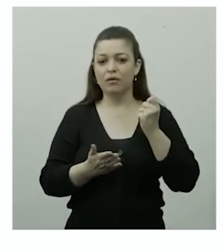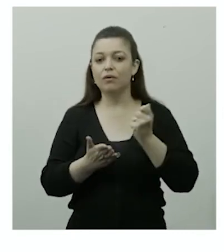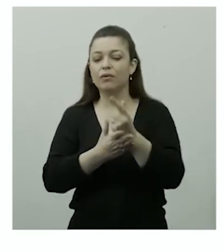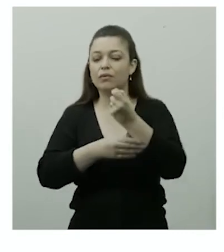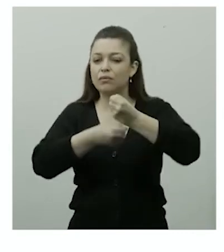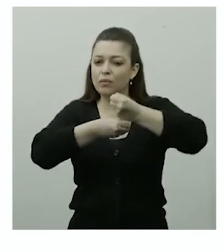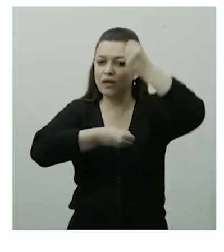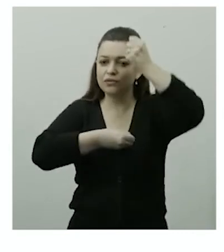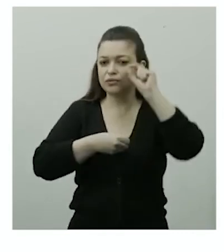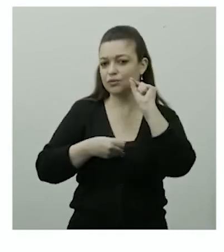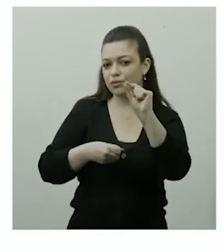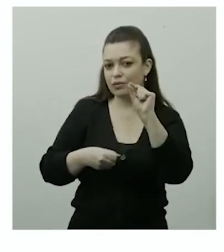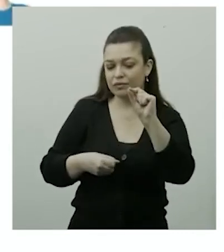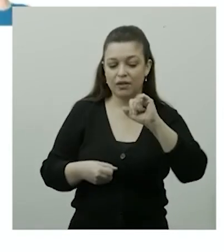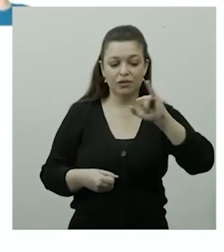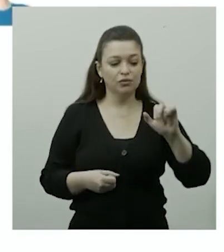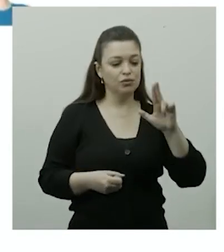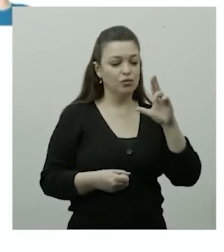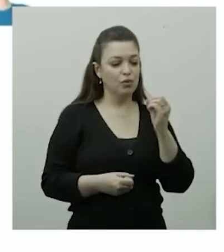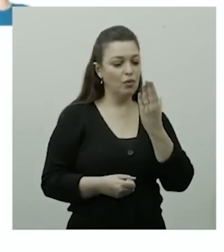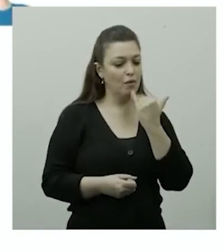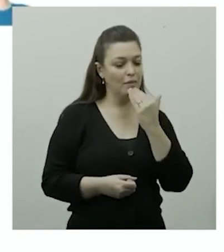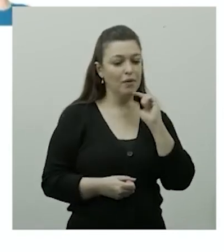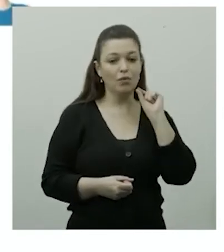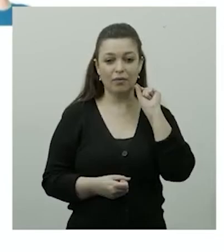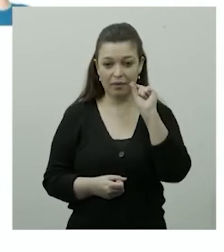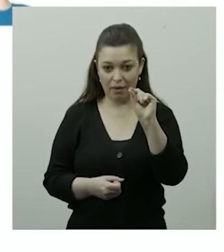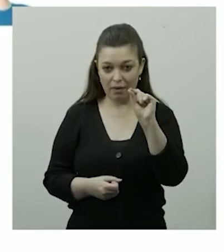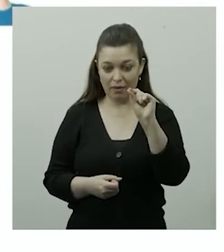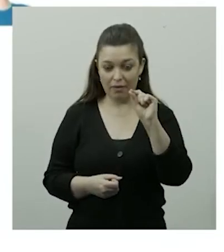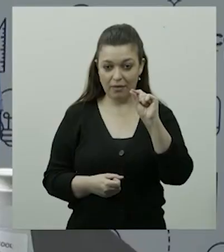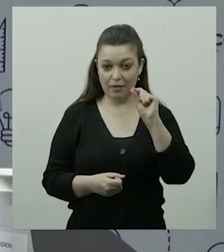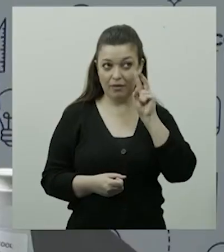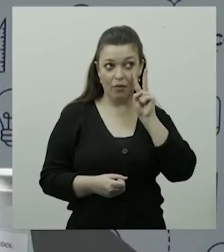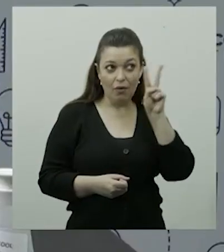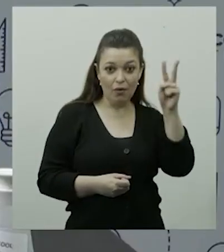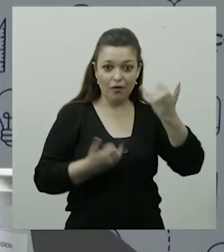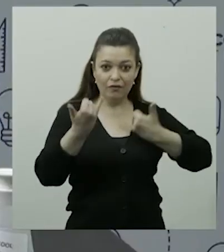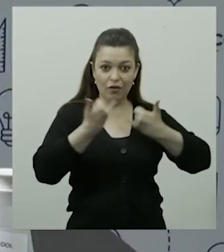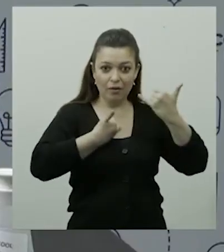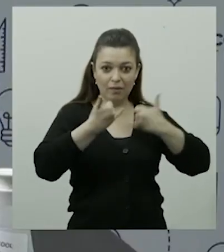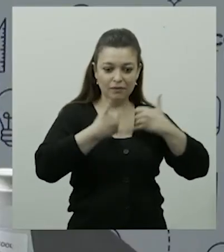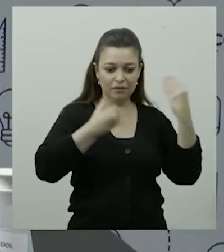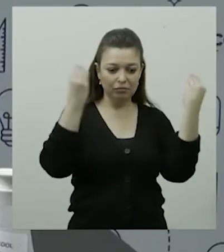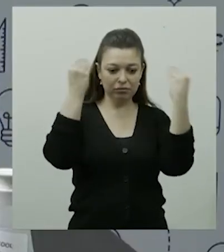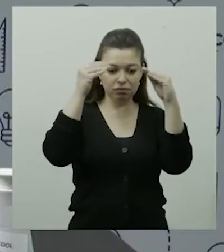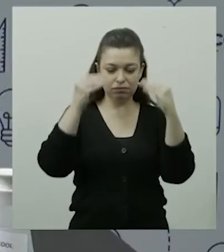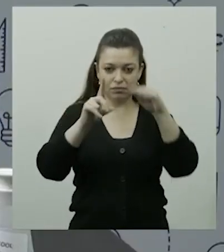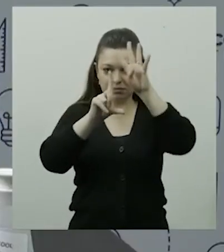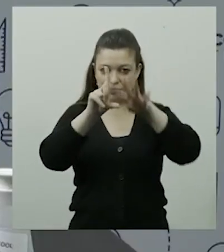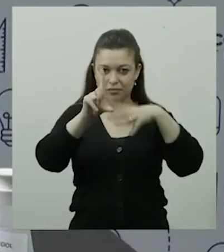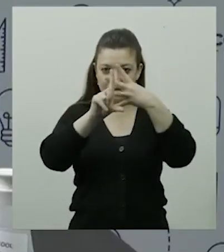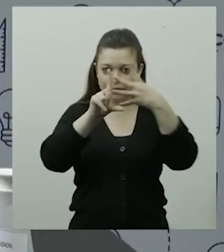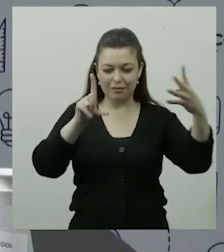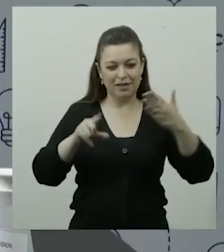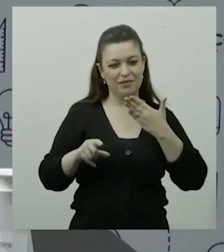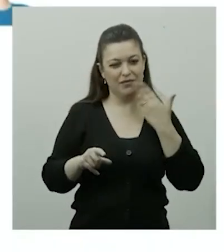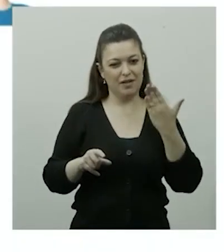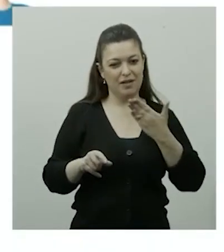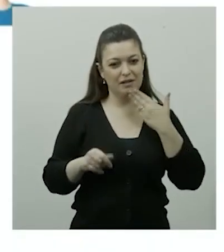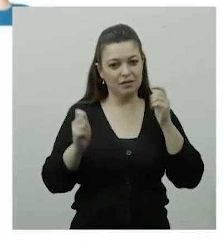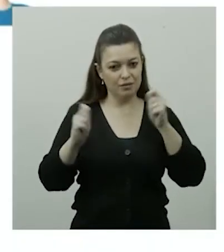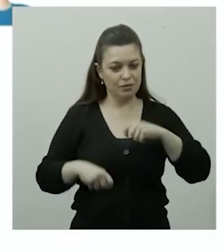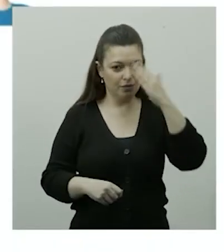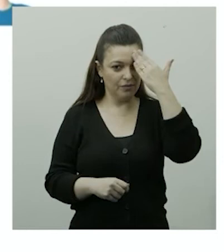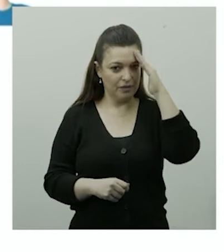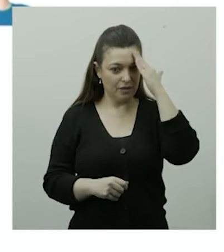o que Júlio comeu? Vamos colocar lá no nosso quadro para facilitar um pouco aí para ajudar vocês.